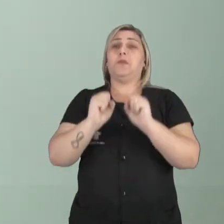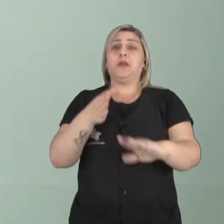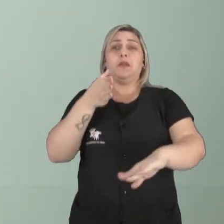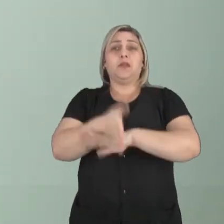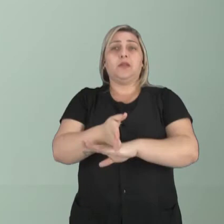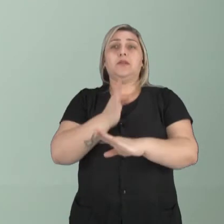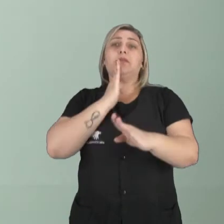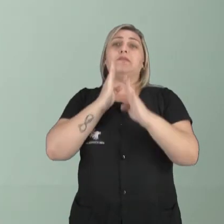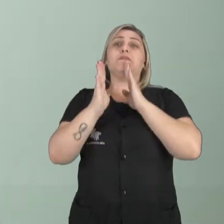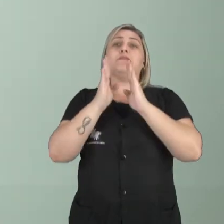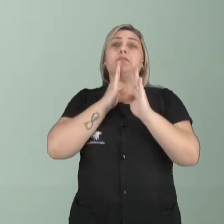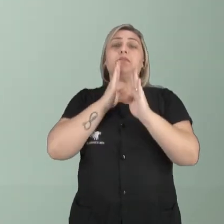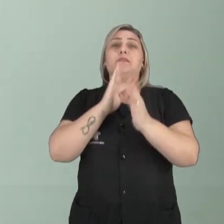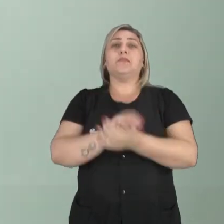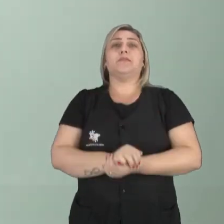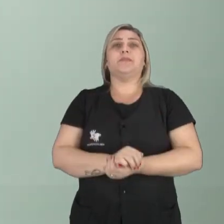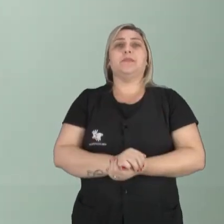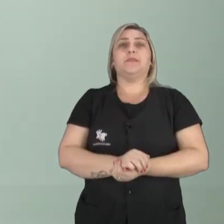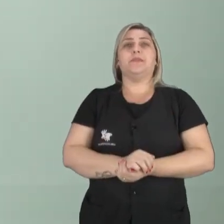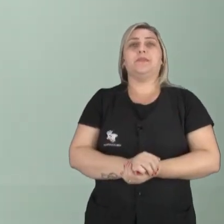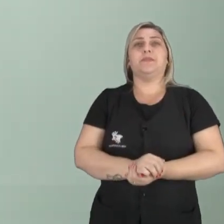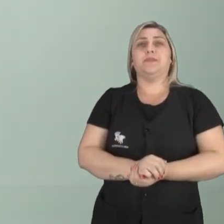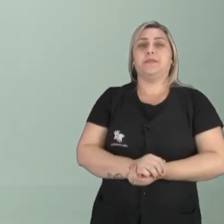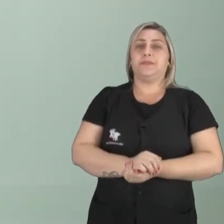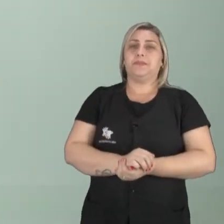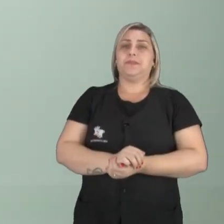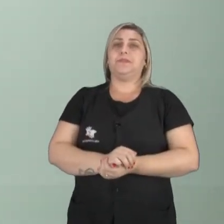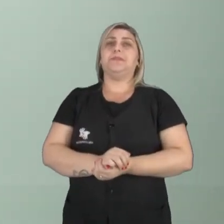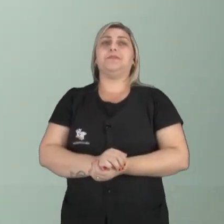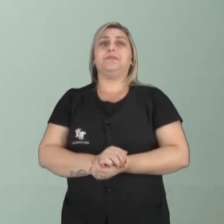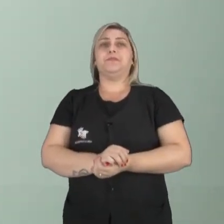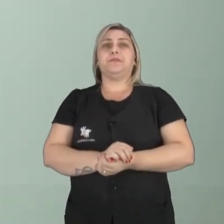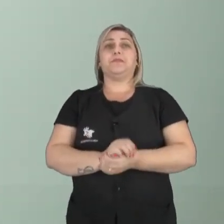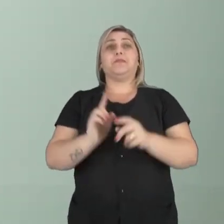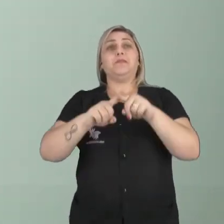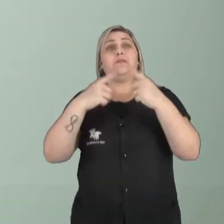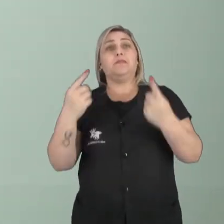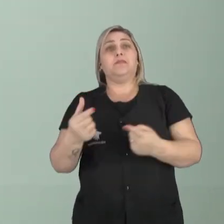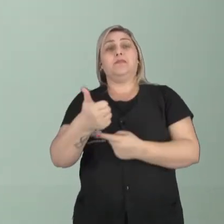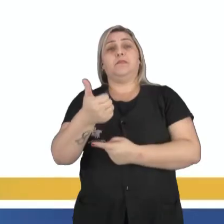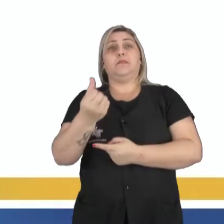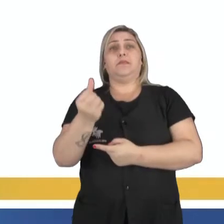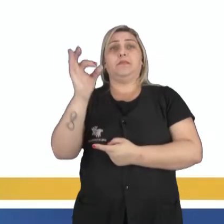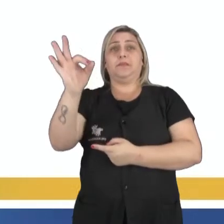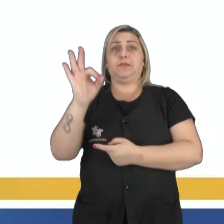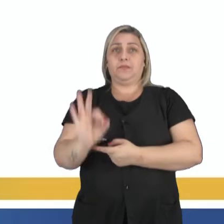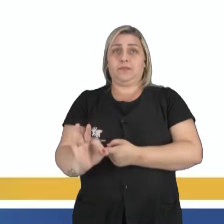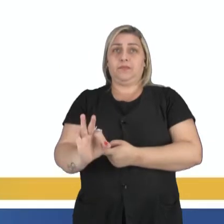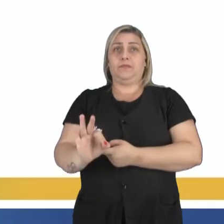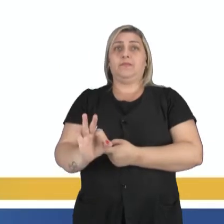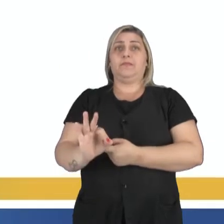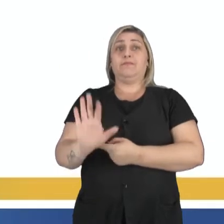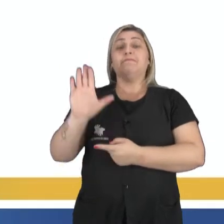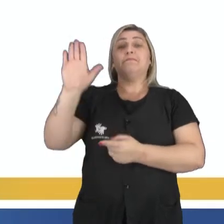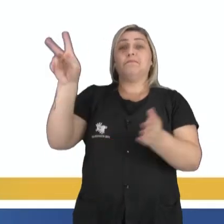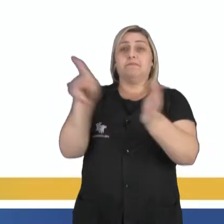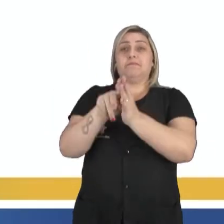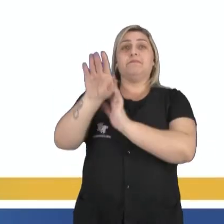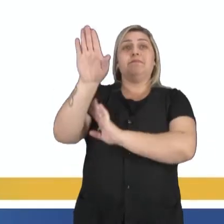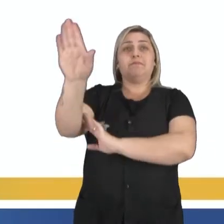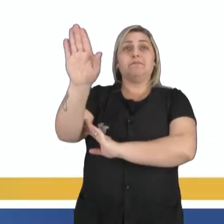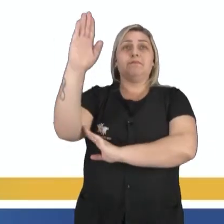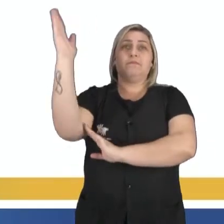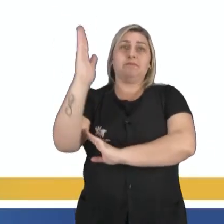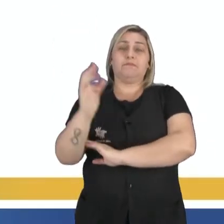poder a própria plataforma permitir esse acesso. Mas 16 delas estão lá.